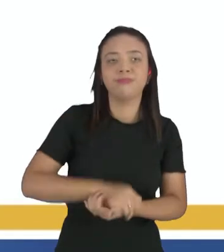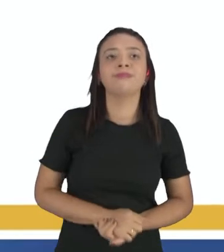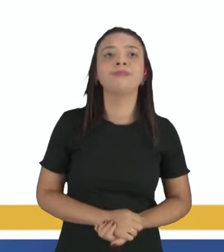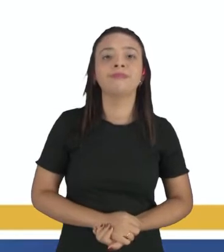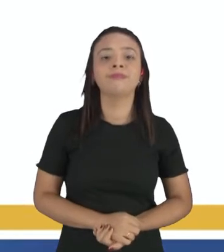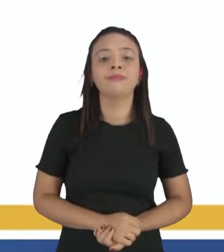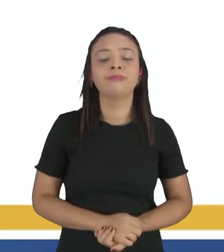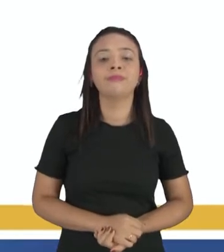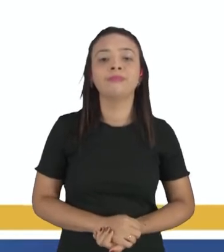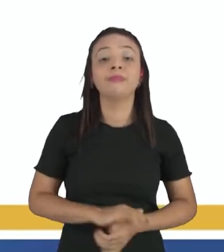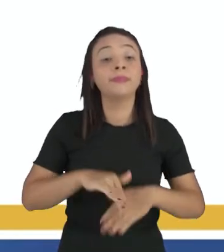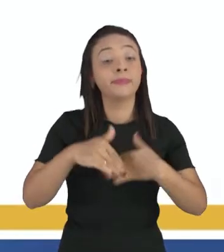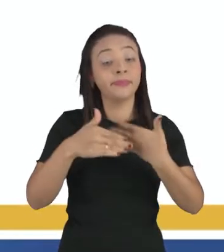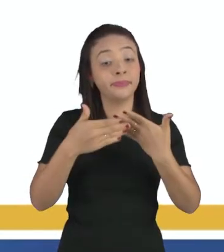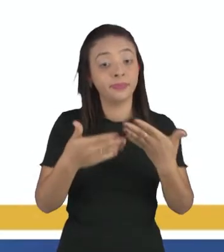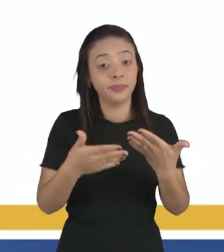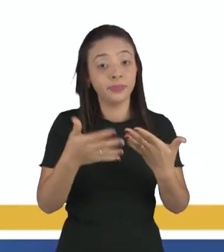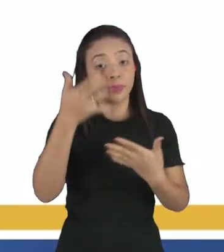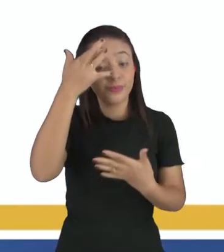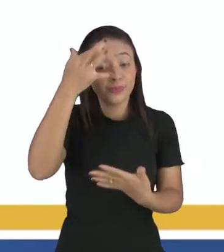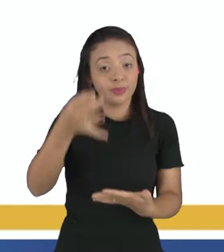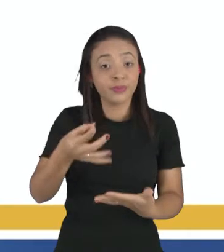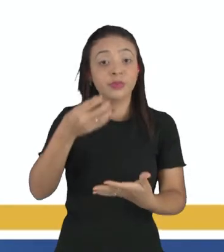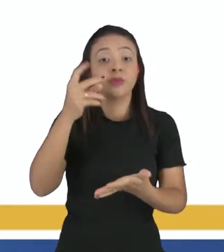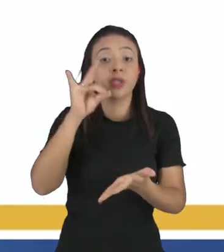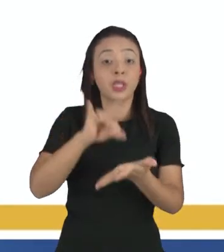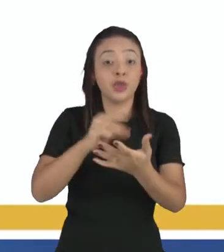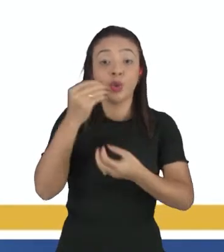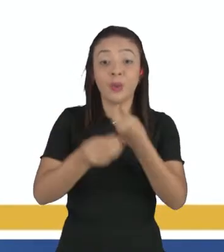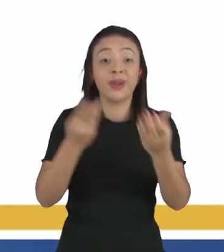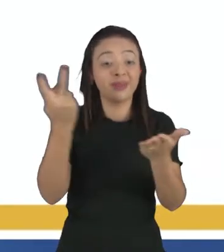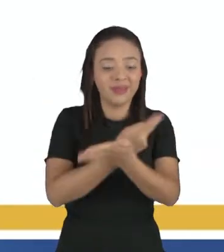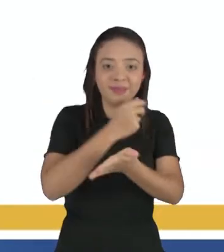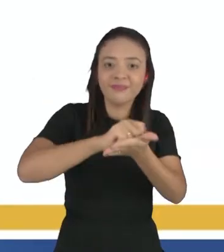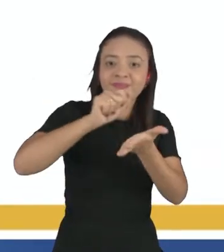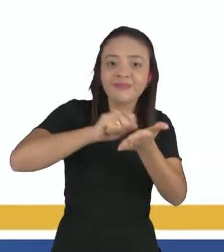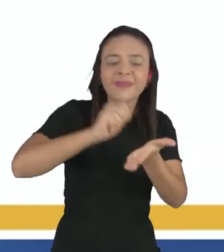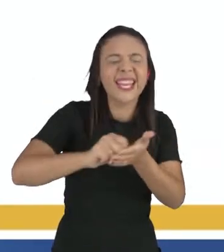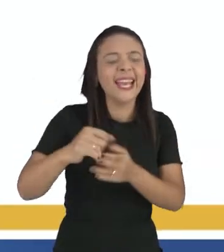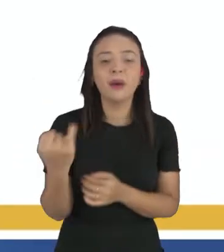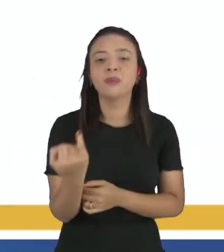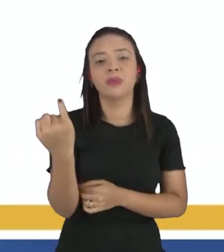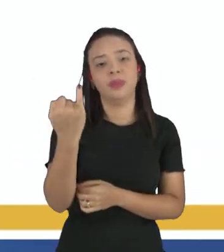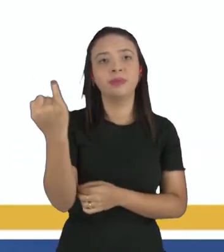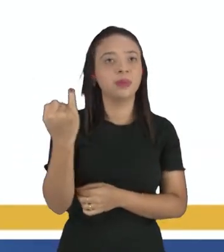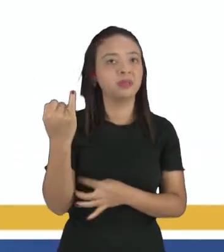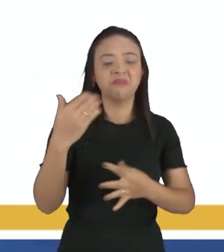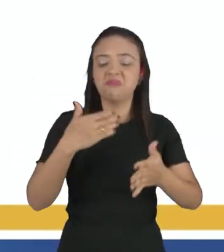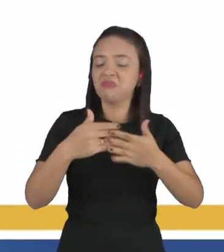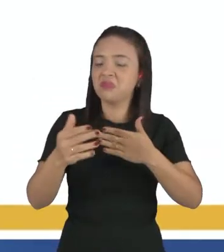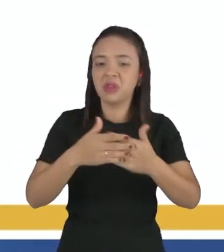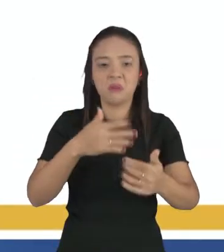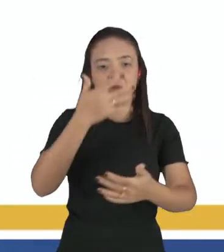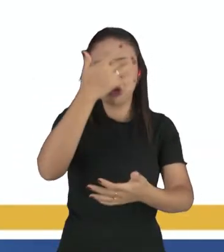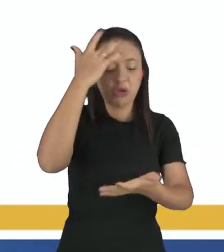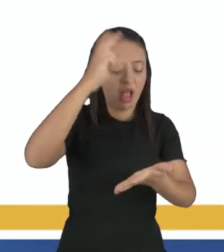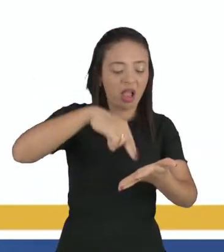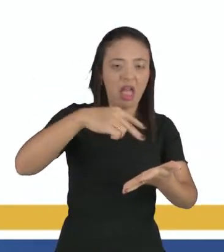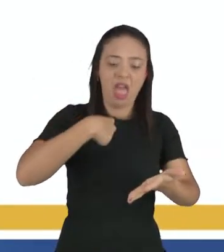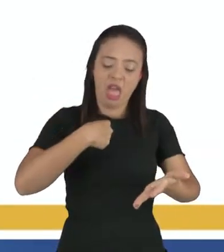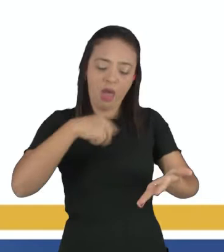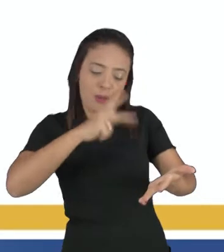Então, entender o funcionamento dessa ortografia é imprescindível para qualquer leitor, seja